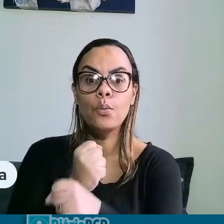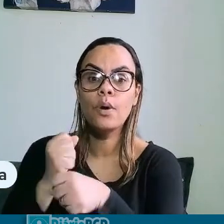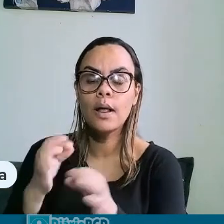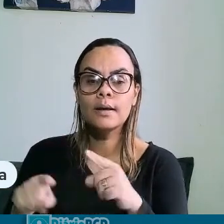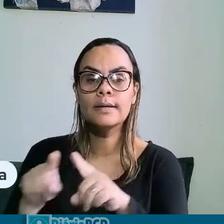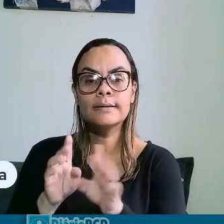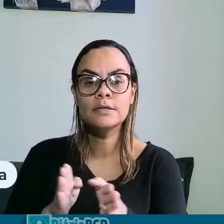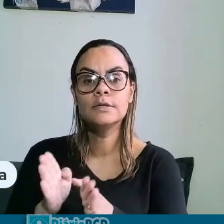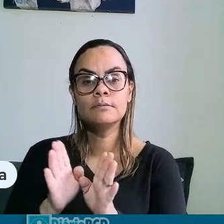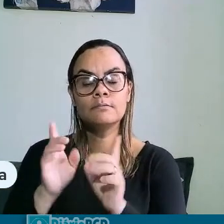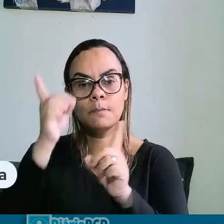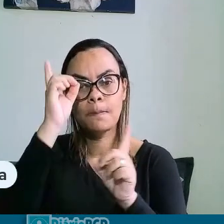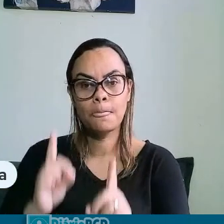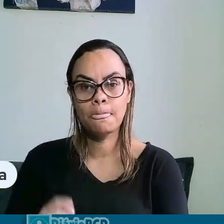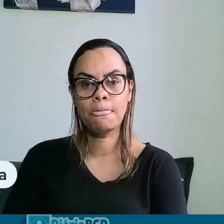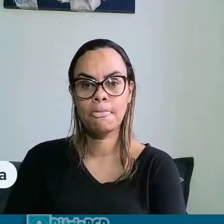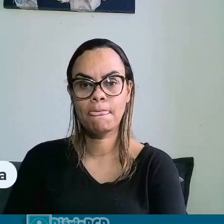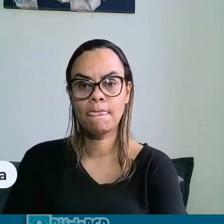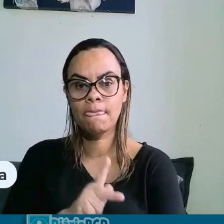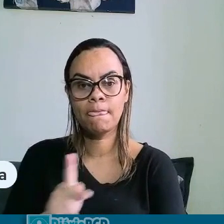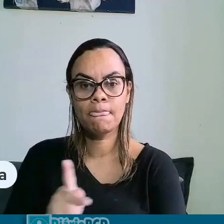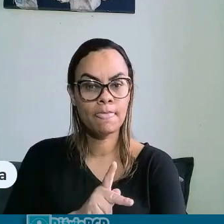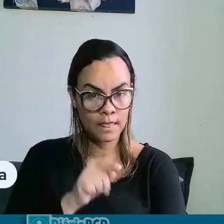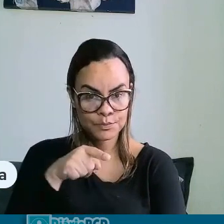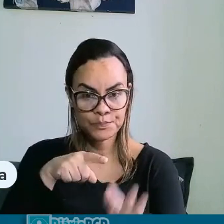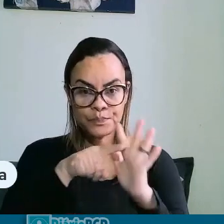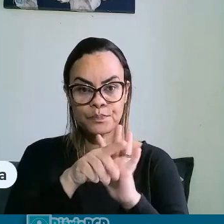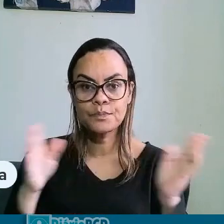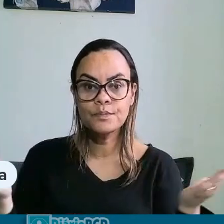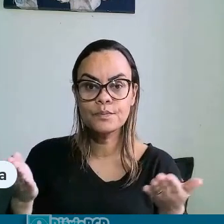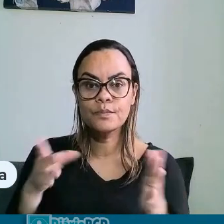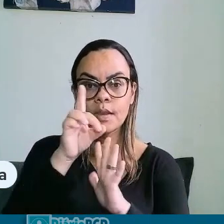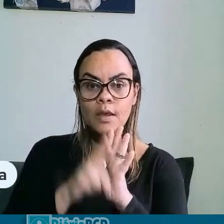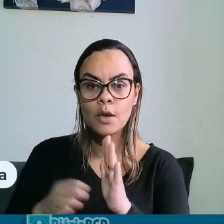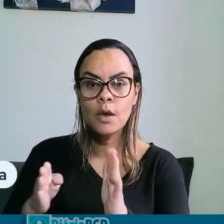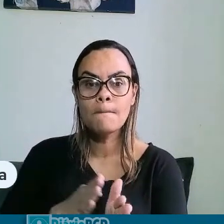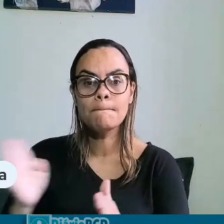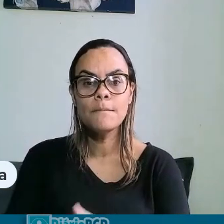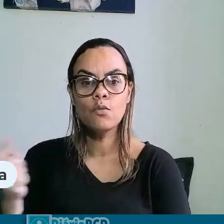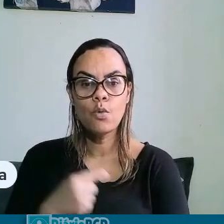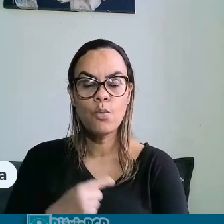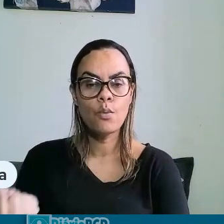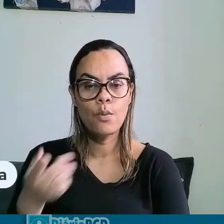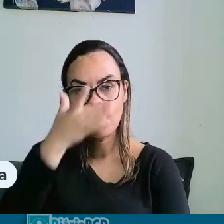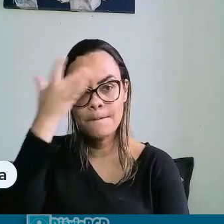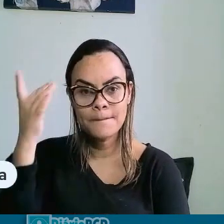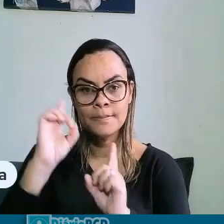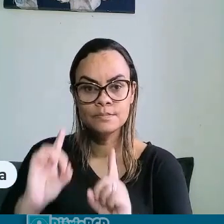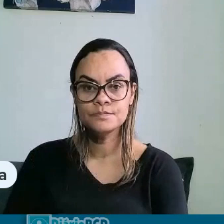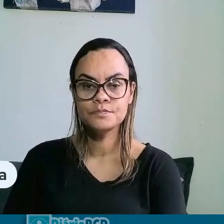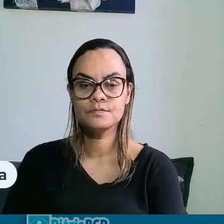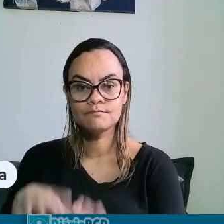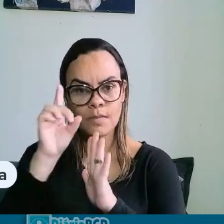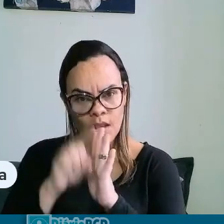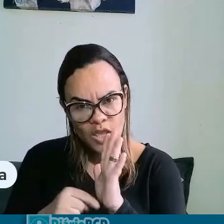com o segmento. Professor Ives, hoje, o direito de ir e vir da pessoa com deficiência, o